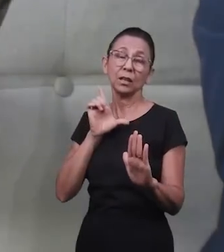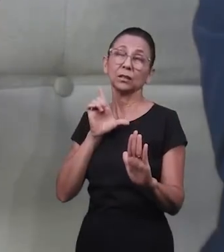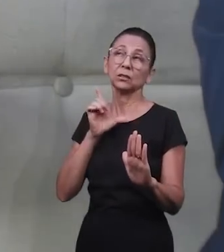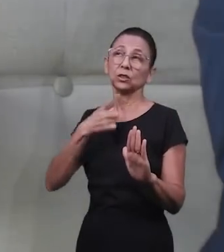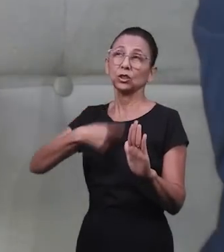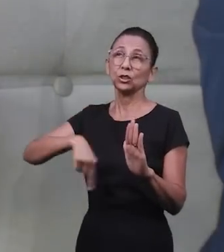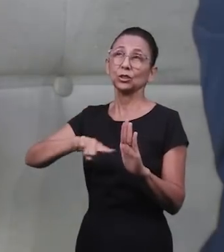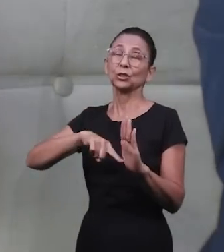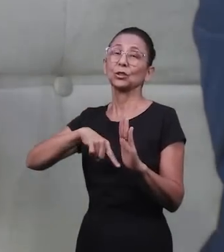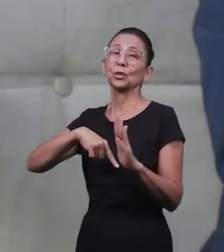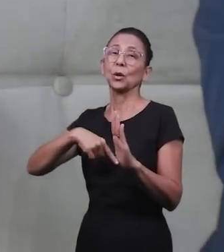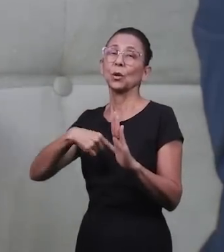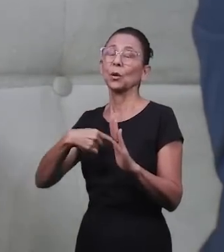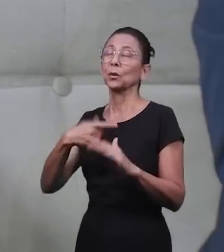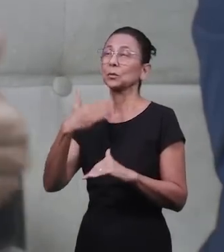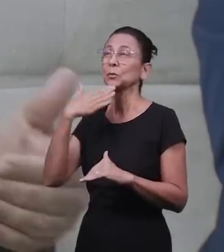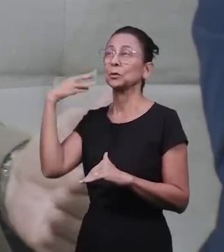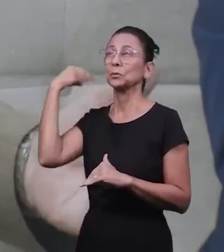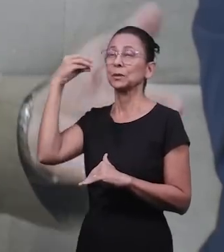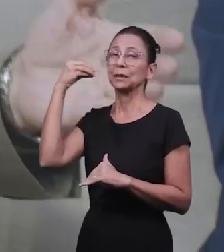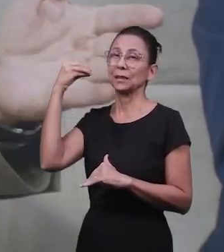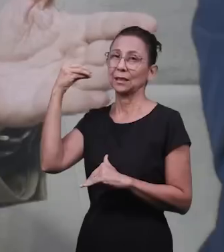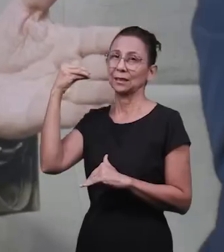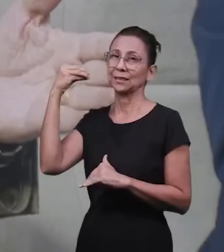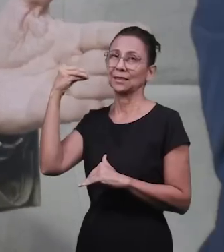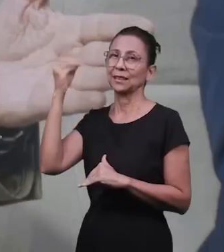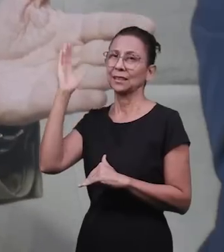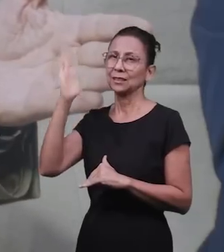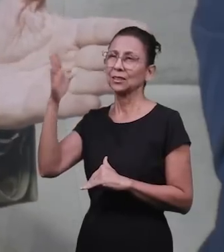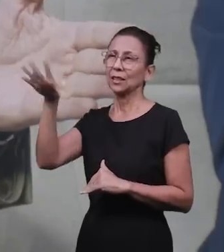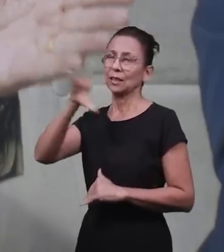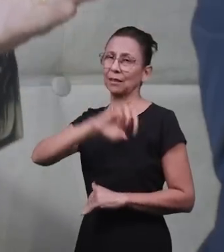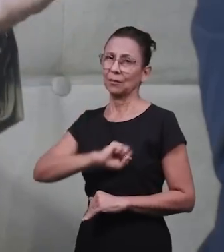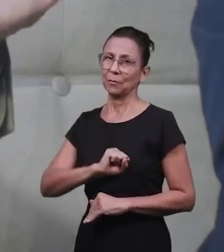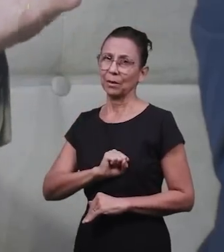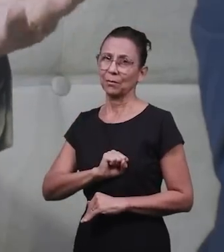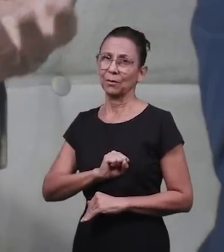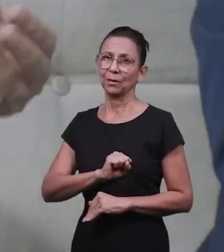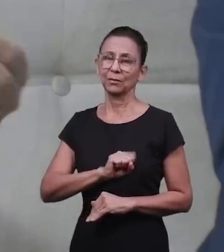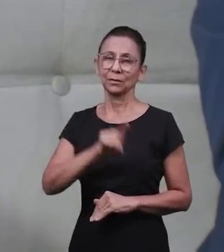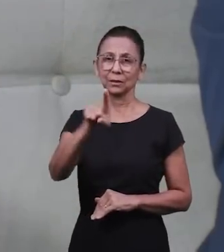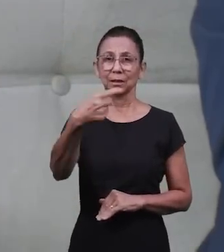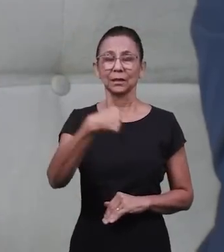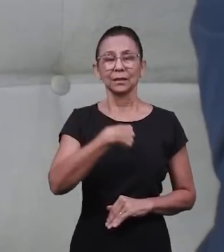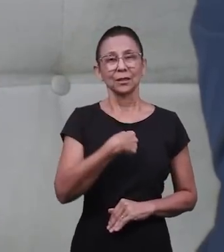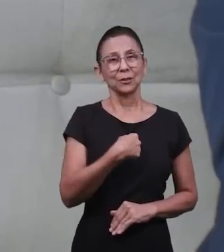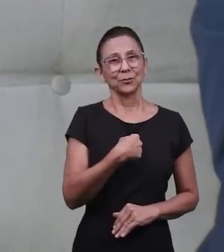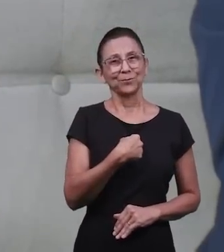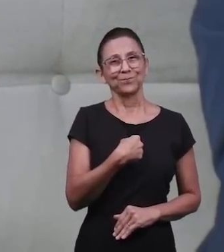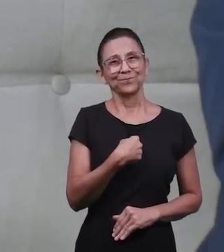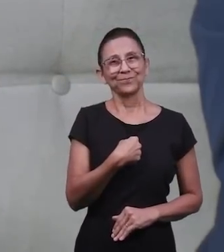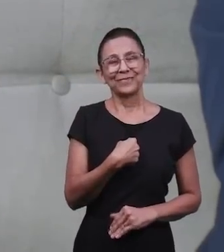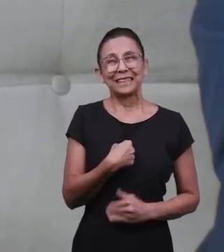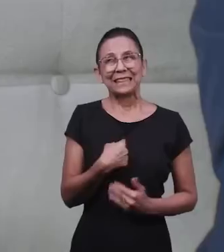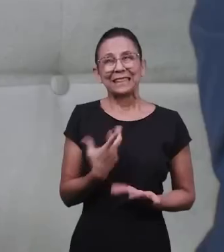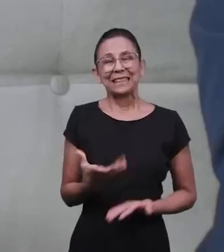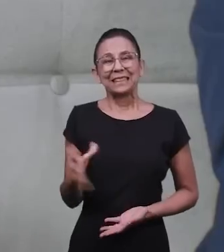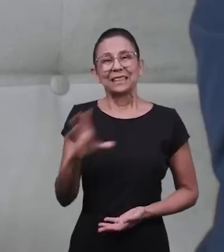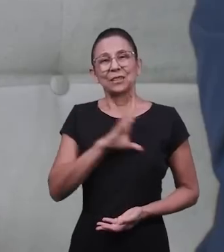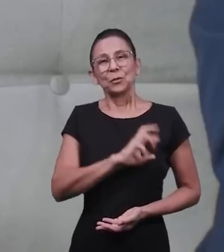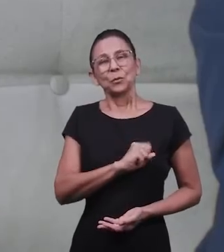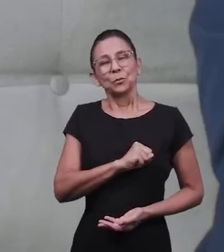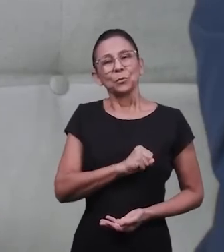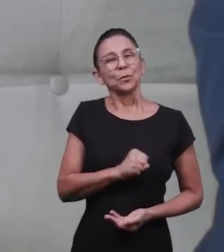nós procurarmos ter uma experiência com ele. Então, é o amor que não